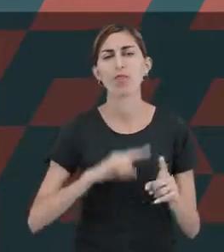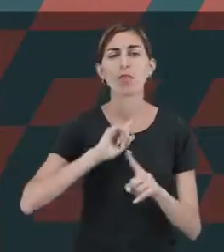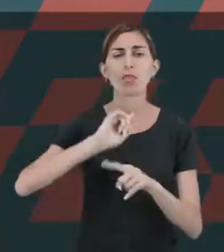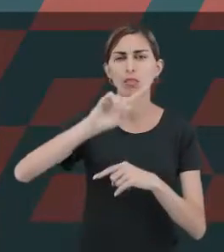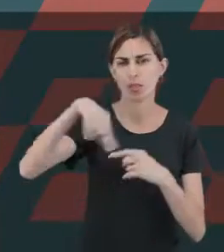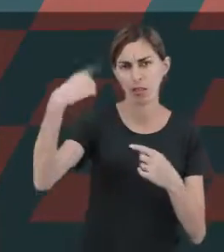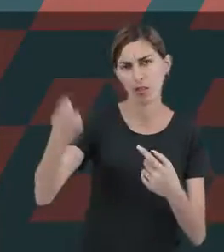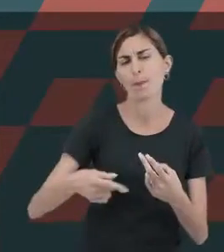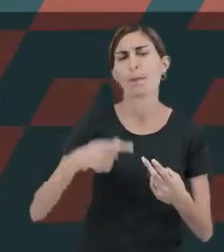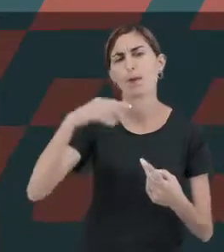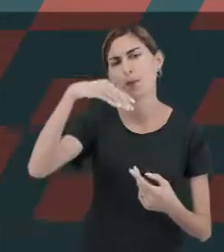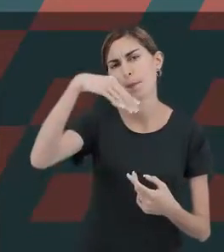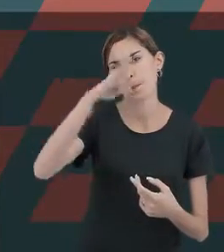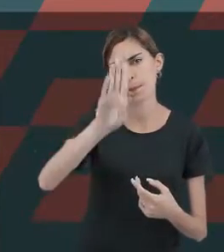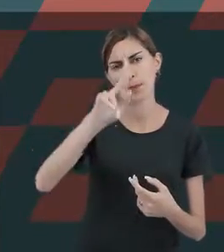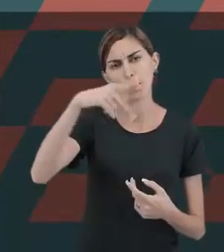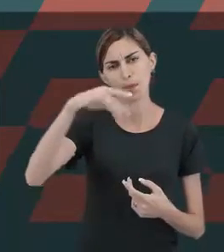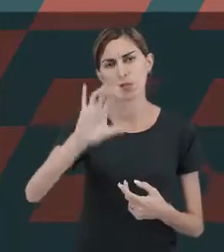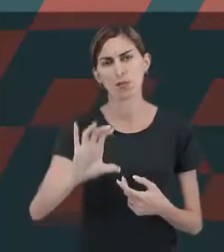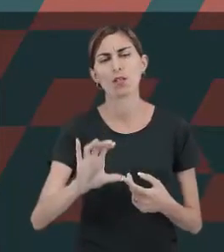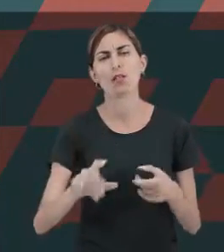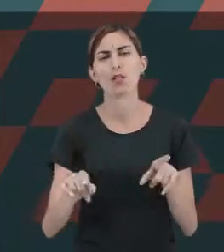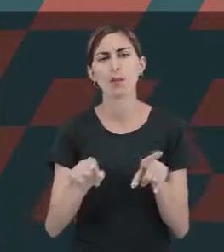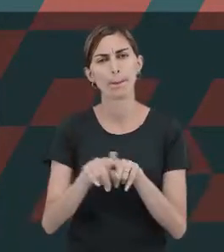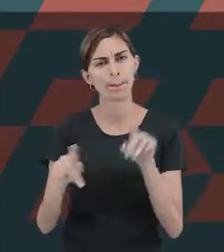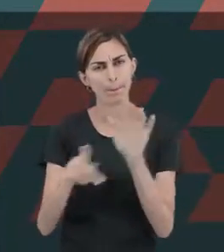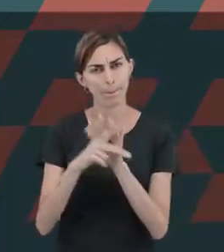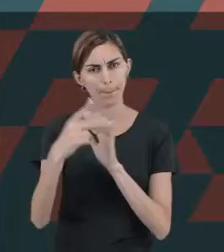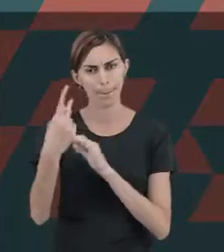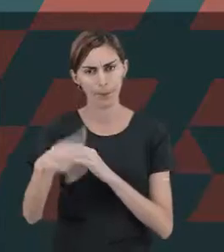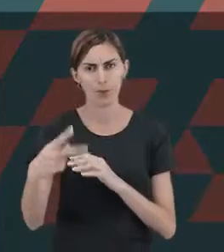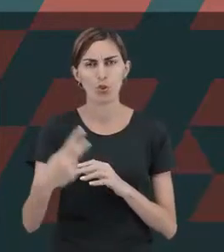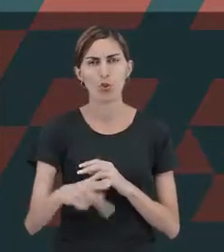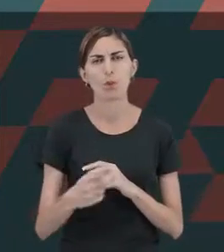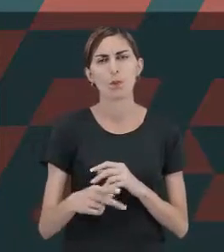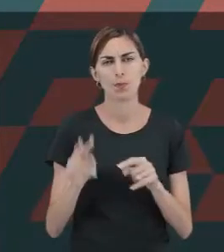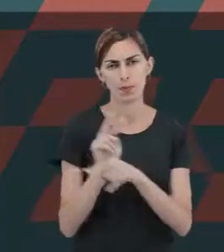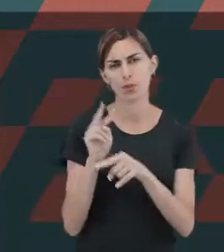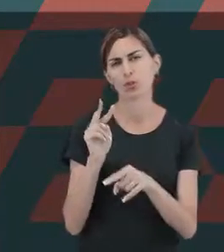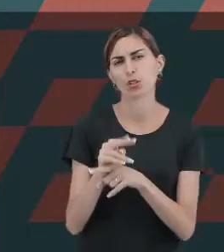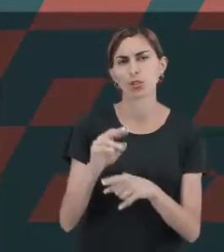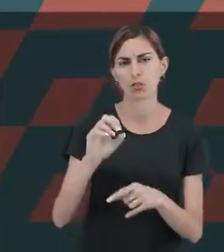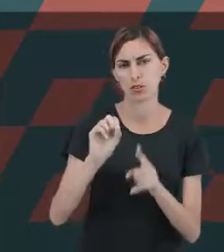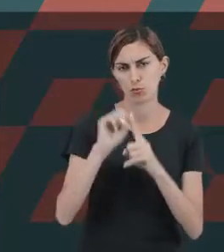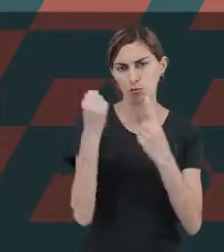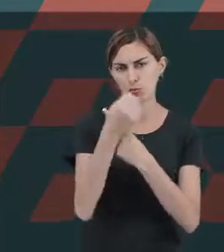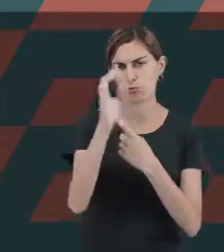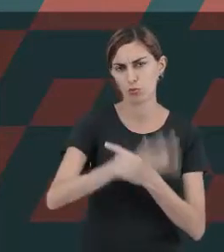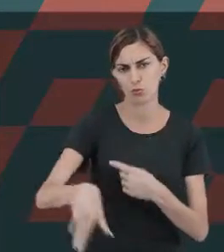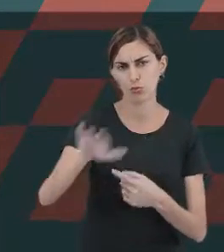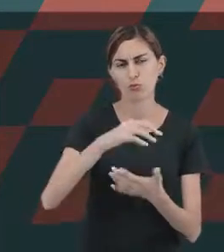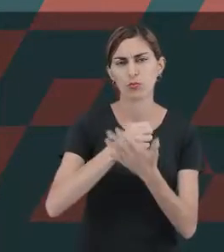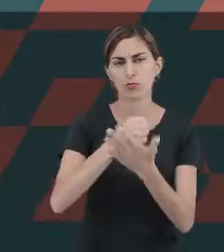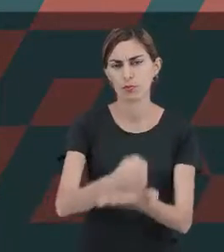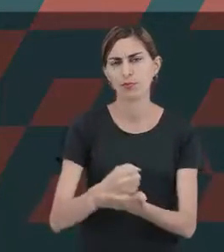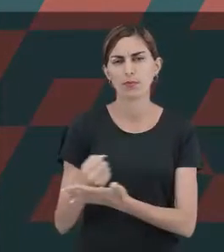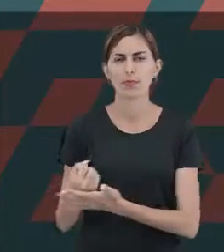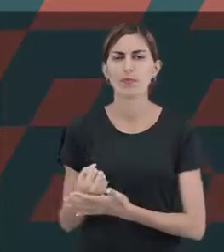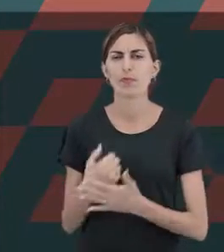do acesso ao BPC, o próprio serviço da proteção social básica, ele precisa fazer